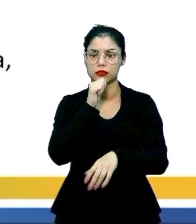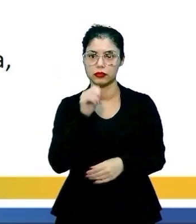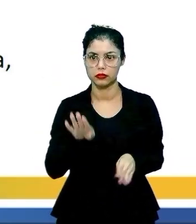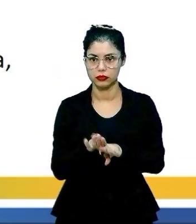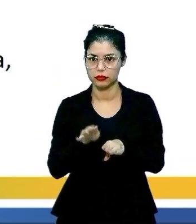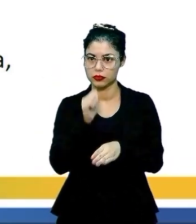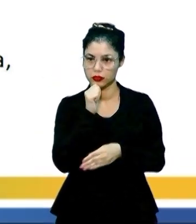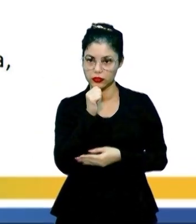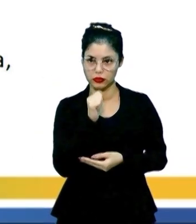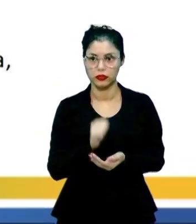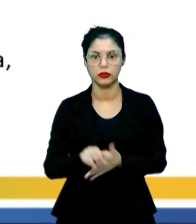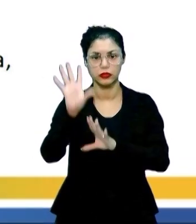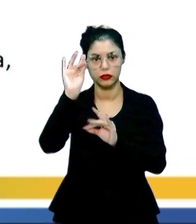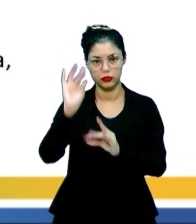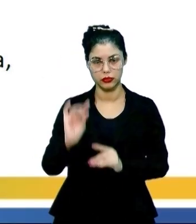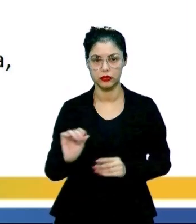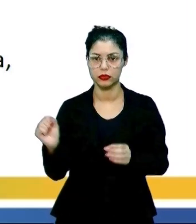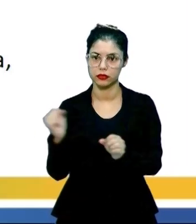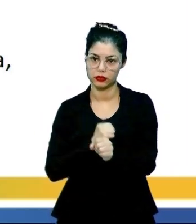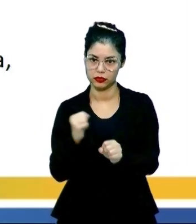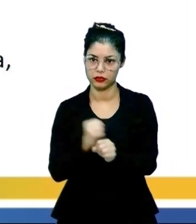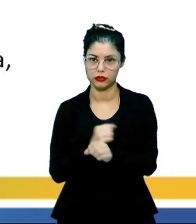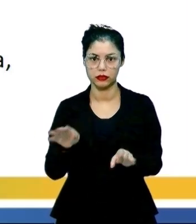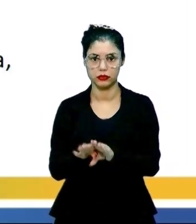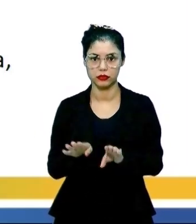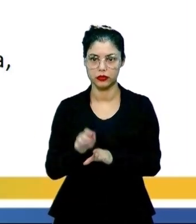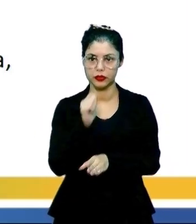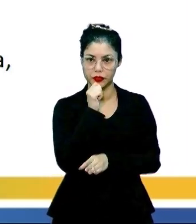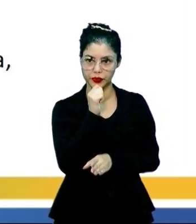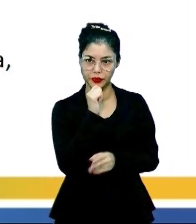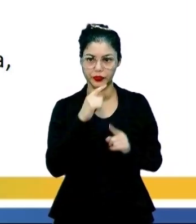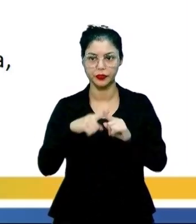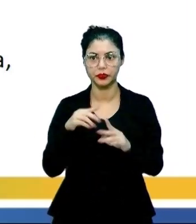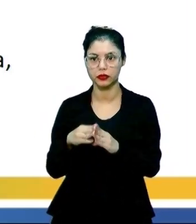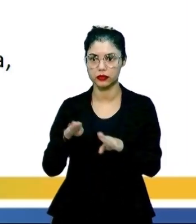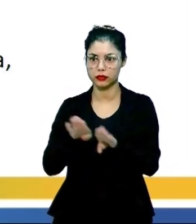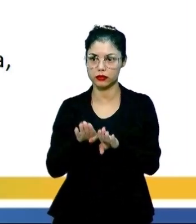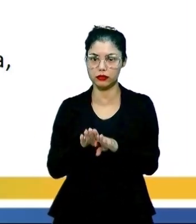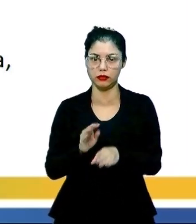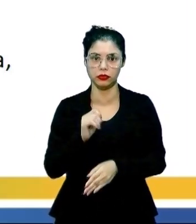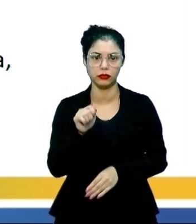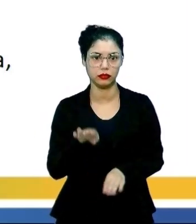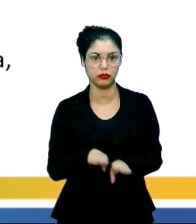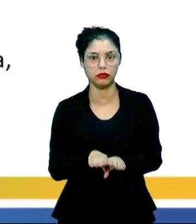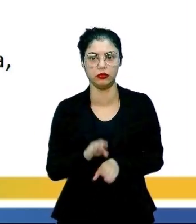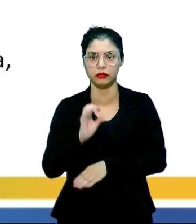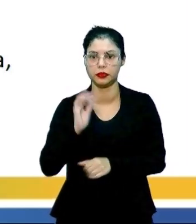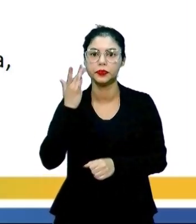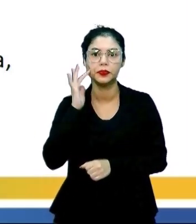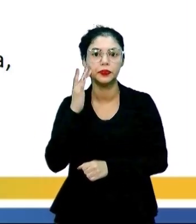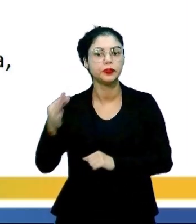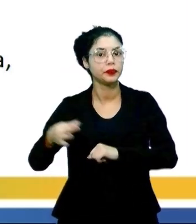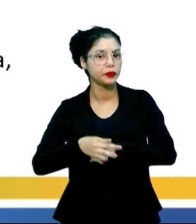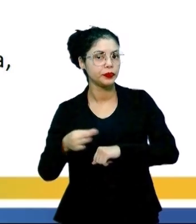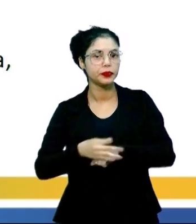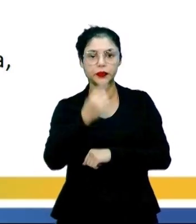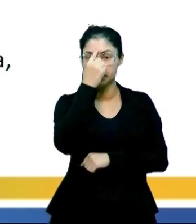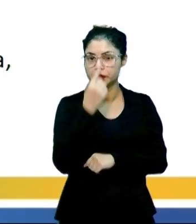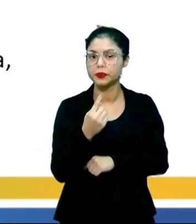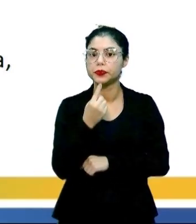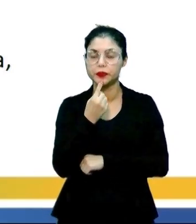e no conjunto da obra vão se destacar justamente nas igrejas de São Francisco de Assis, Ouro Preto e as imagens